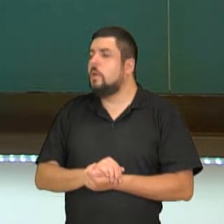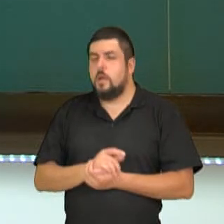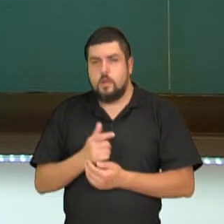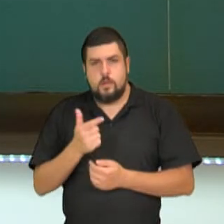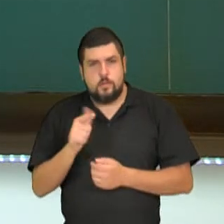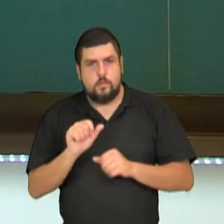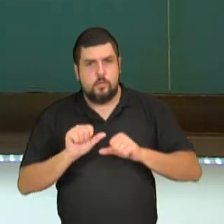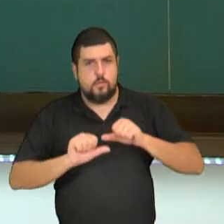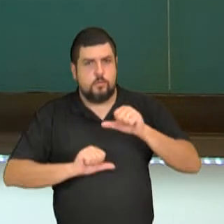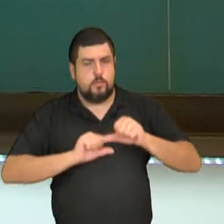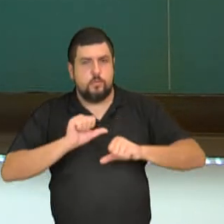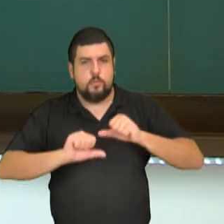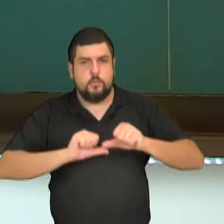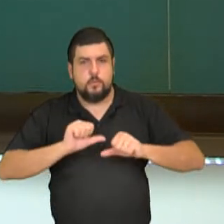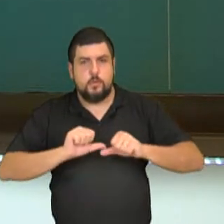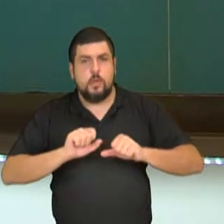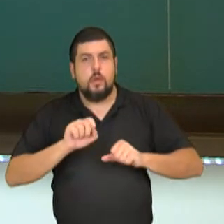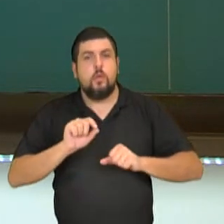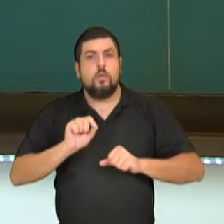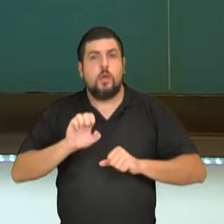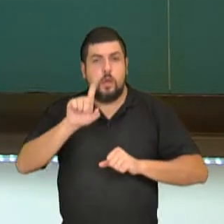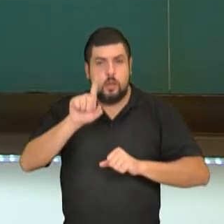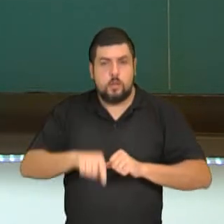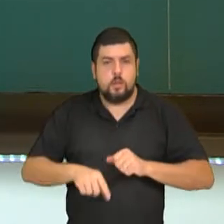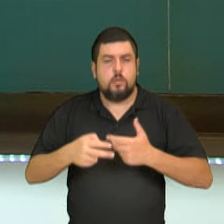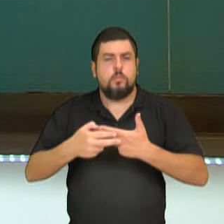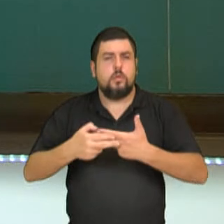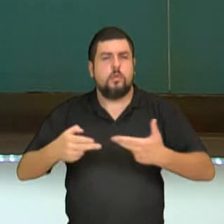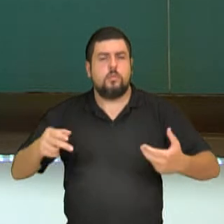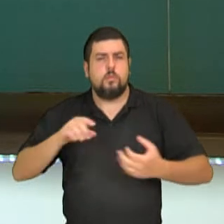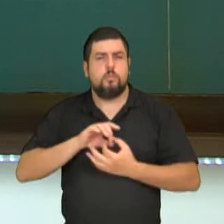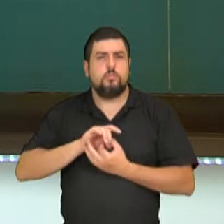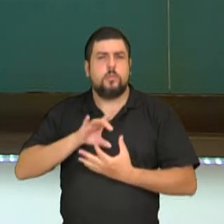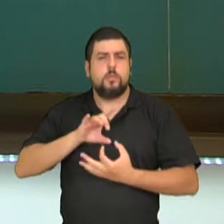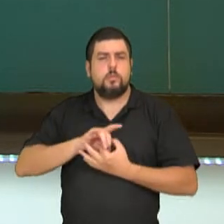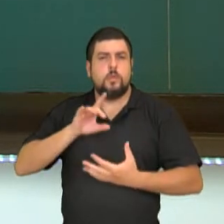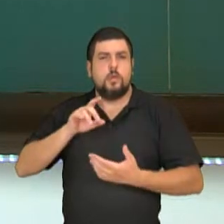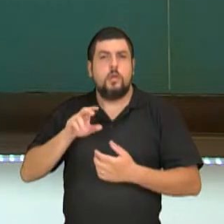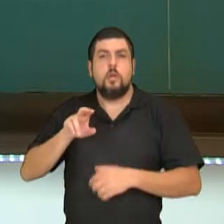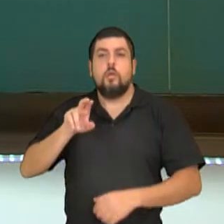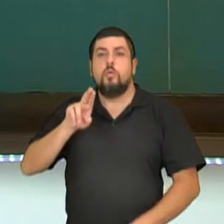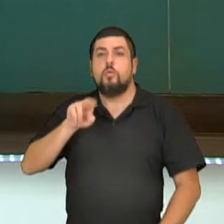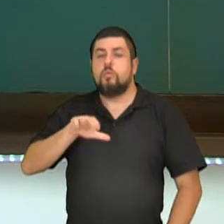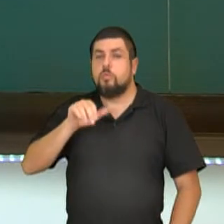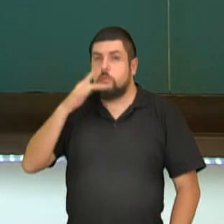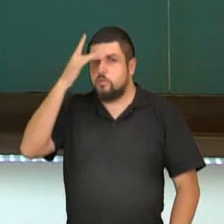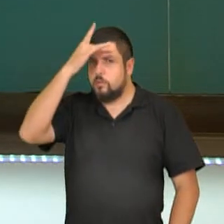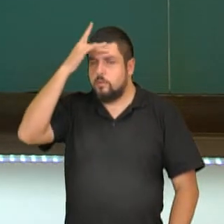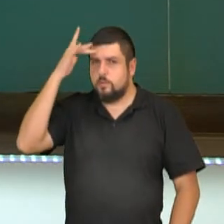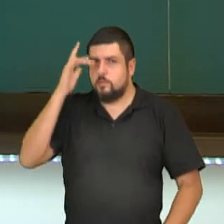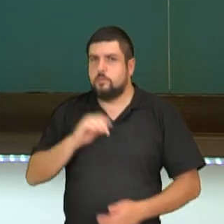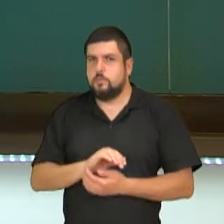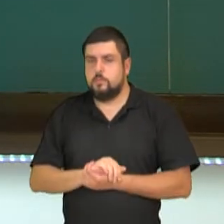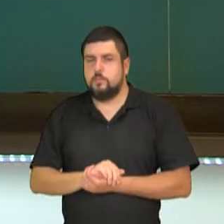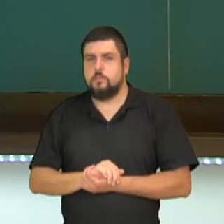fazer referência a coisas abstratas e nunca a pessoas.